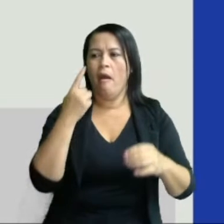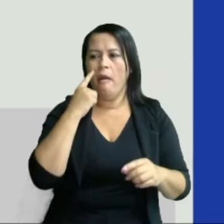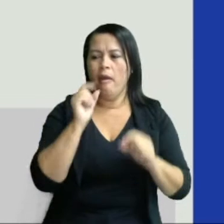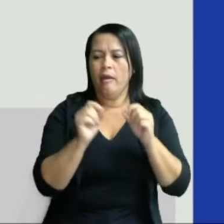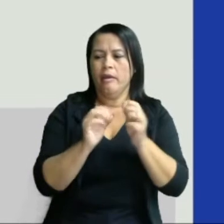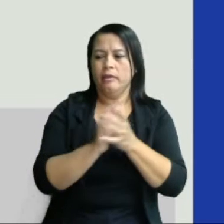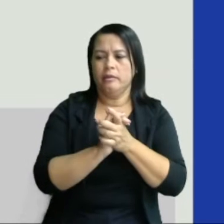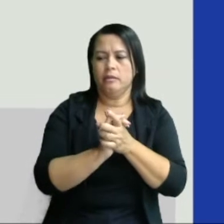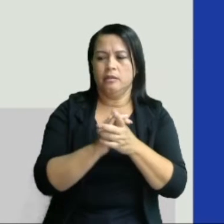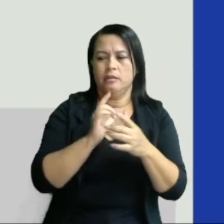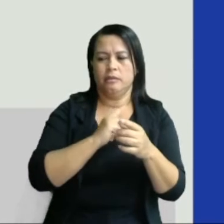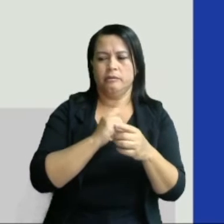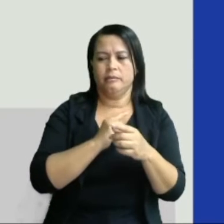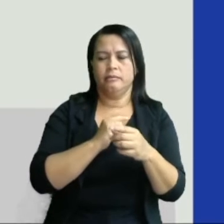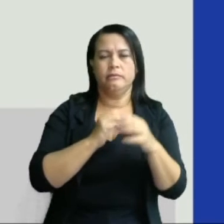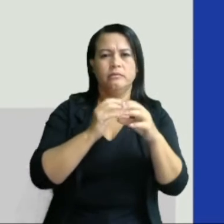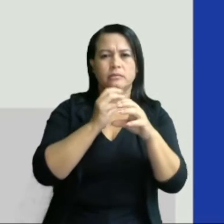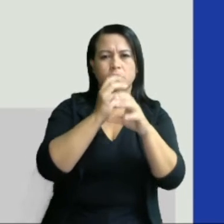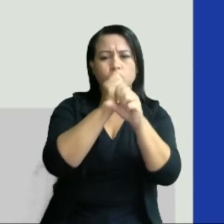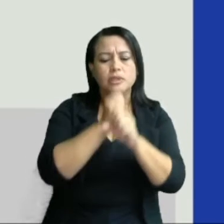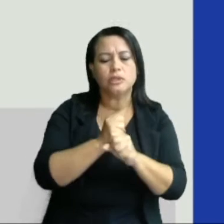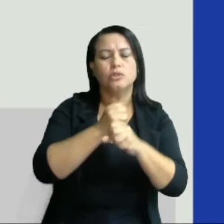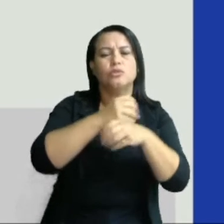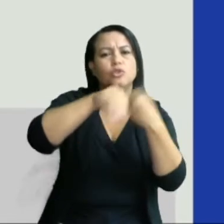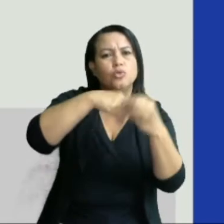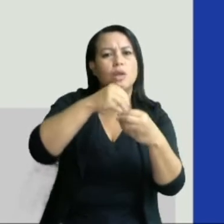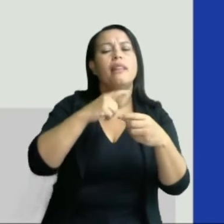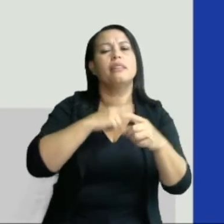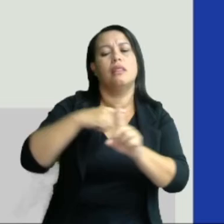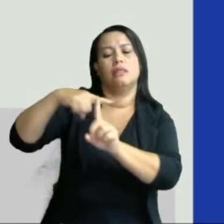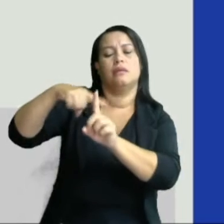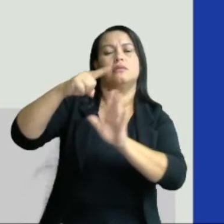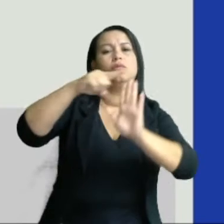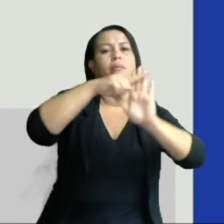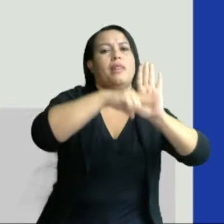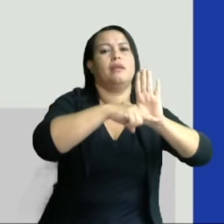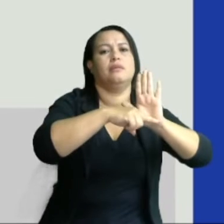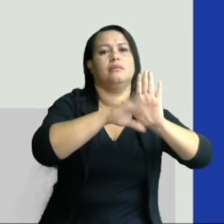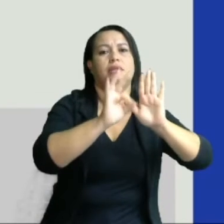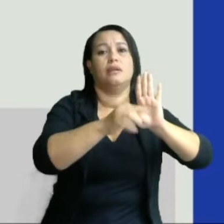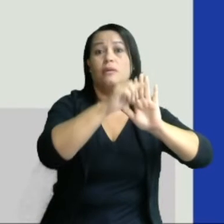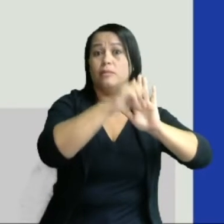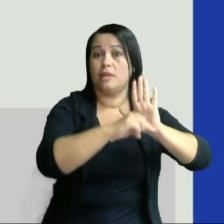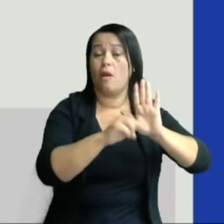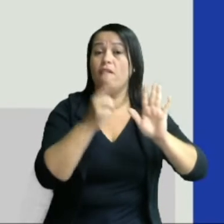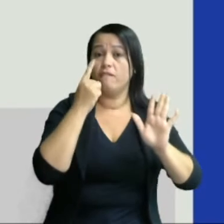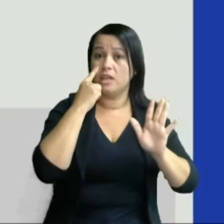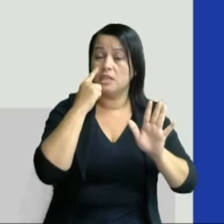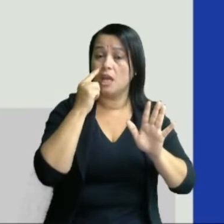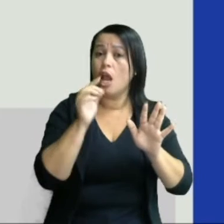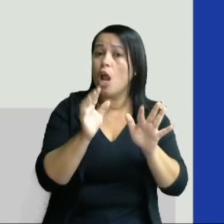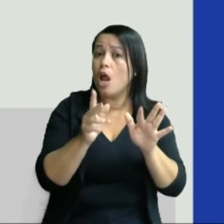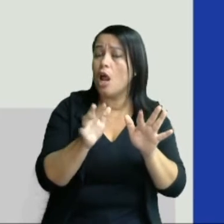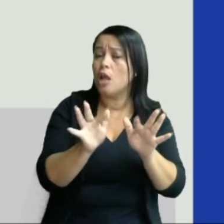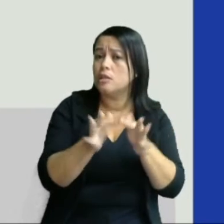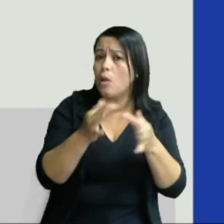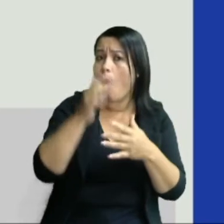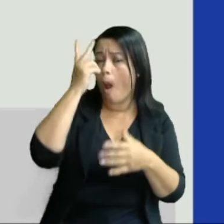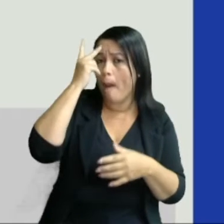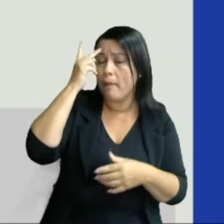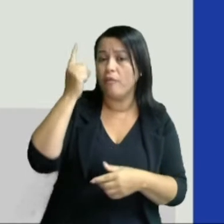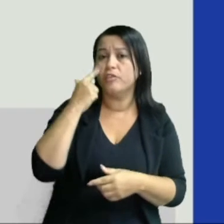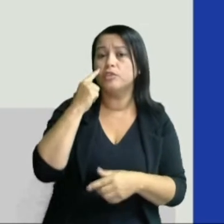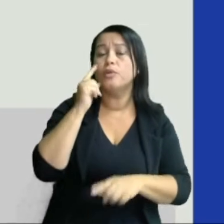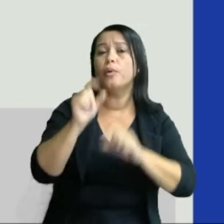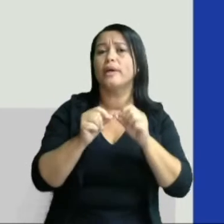Eu tenho aqui as operações misturadas. Eu tenho adição e tenho subtração. Vou fazer normal. O que é que eu vou fazer